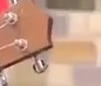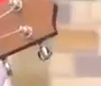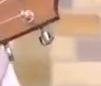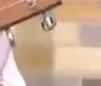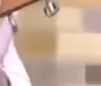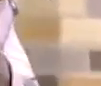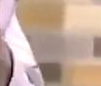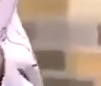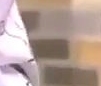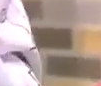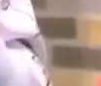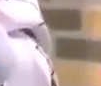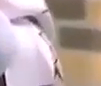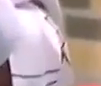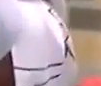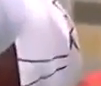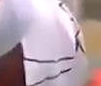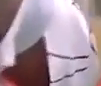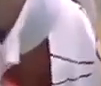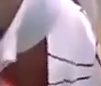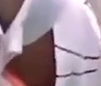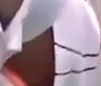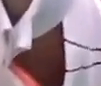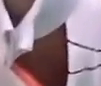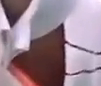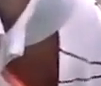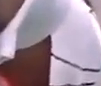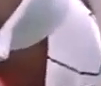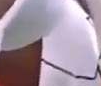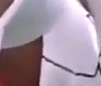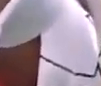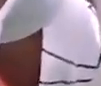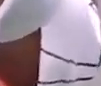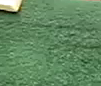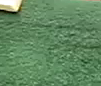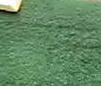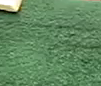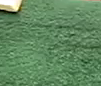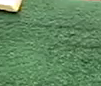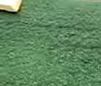pura dos poetas do sertão.